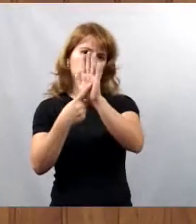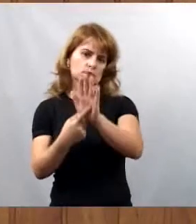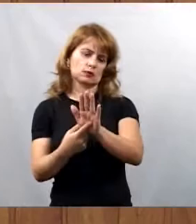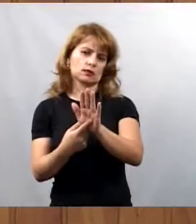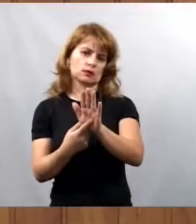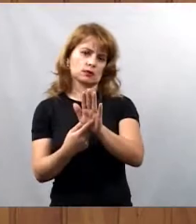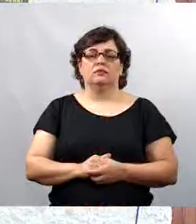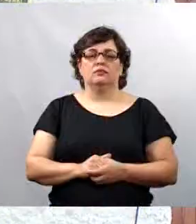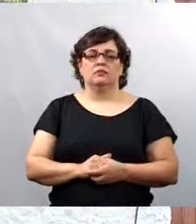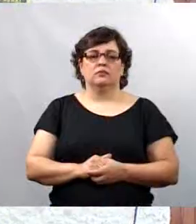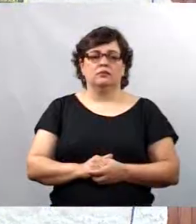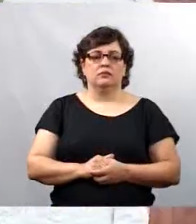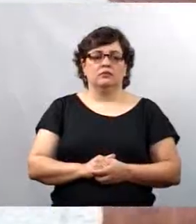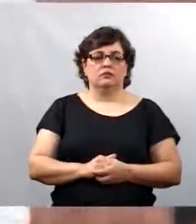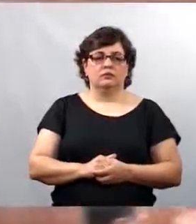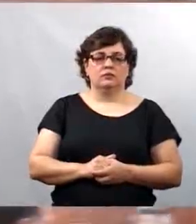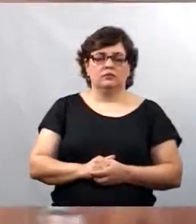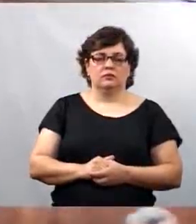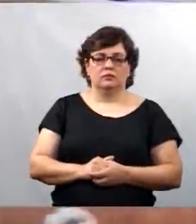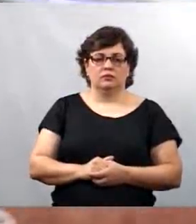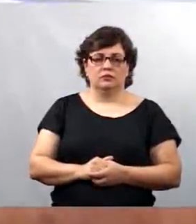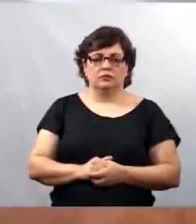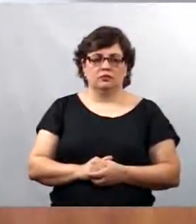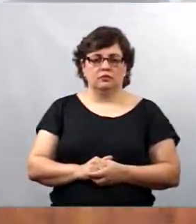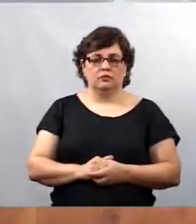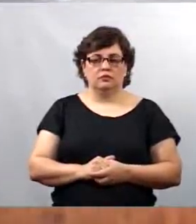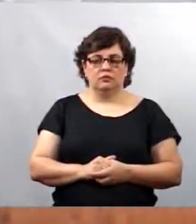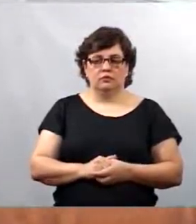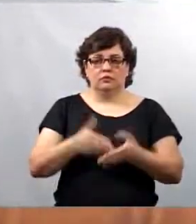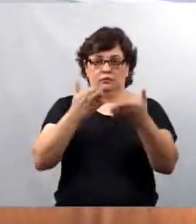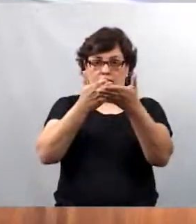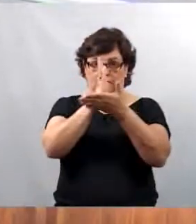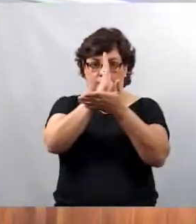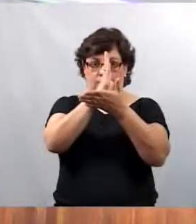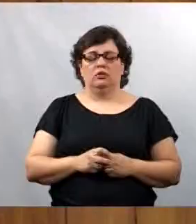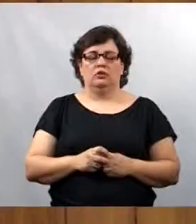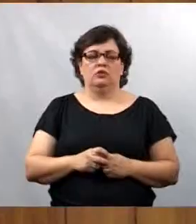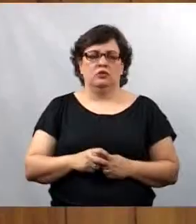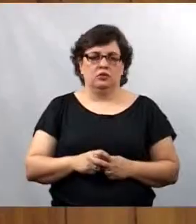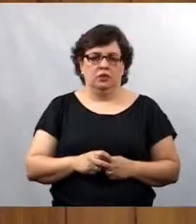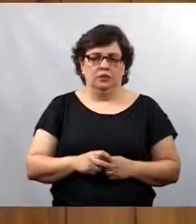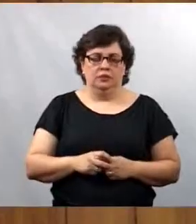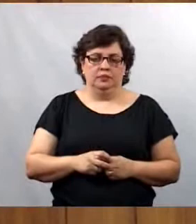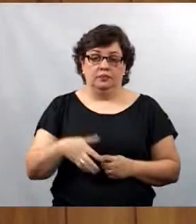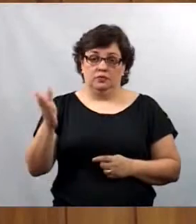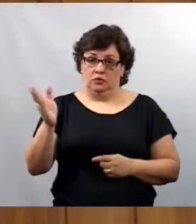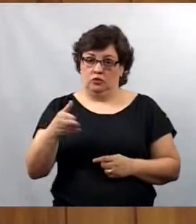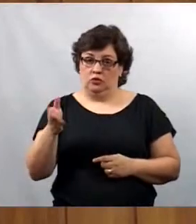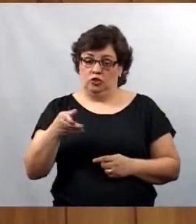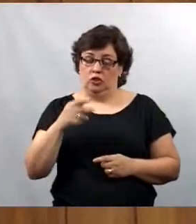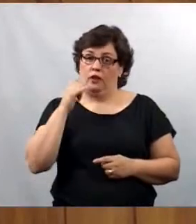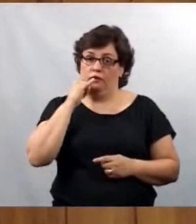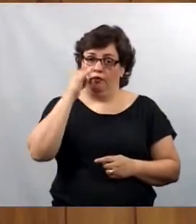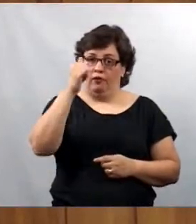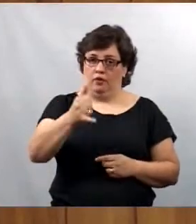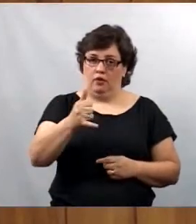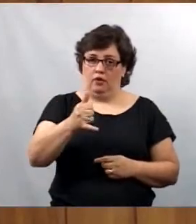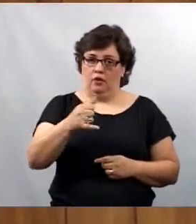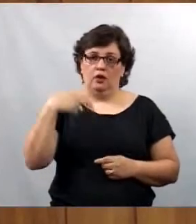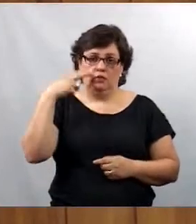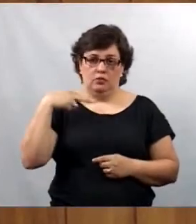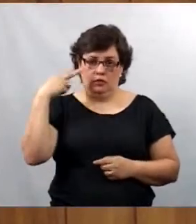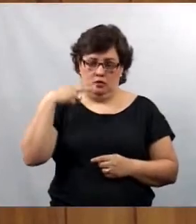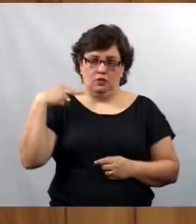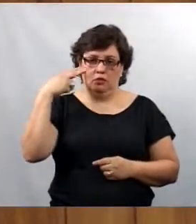material escolar também foi aprovado pela câmara projeto da prefeitura autorizando doação de área de 2.900